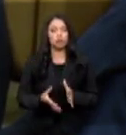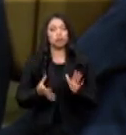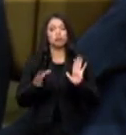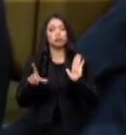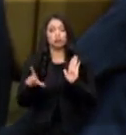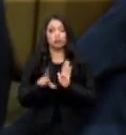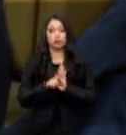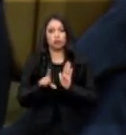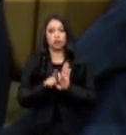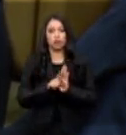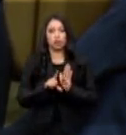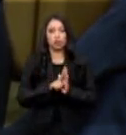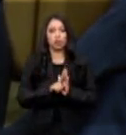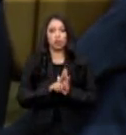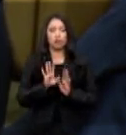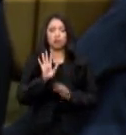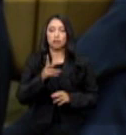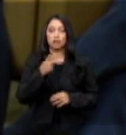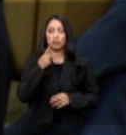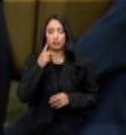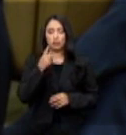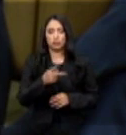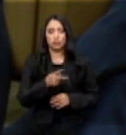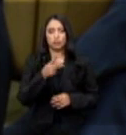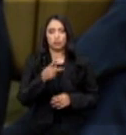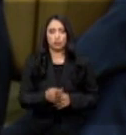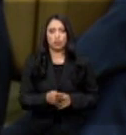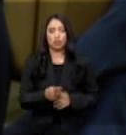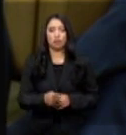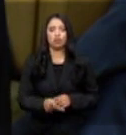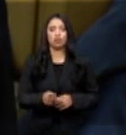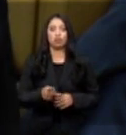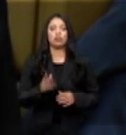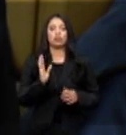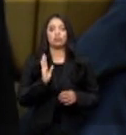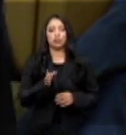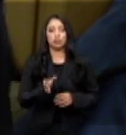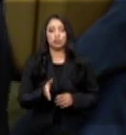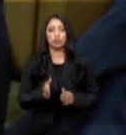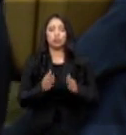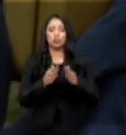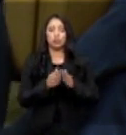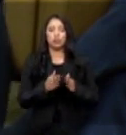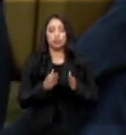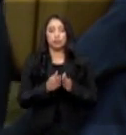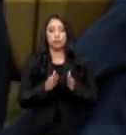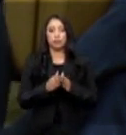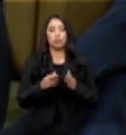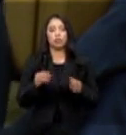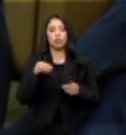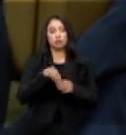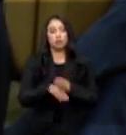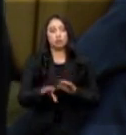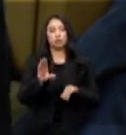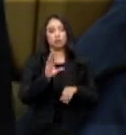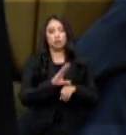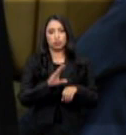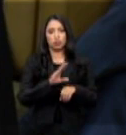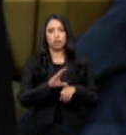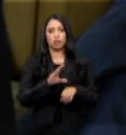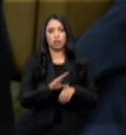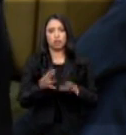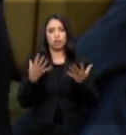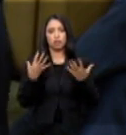da cautelar solicitada, requerida originalmente na presente demanda, e a constitucionalidade, o mérito